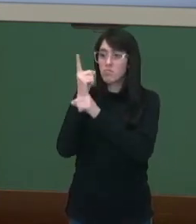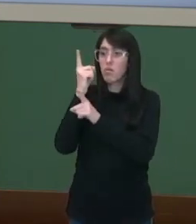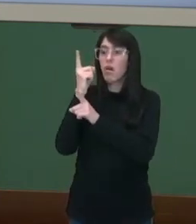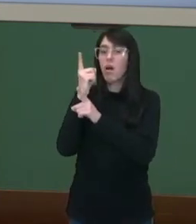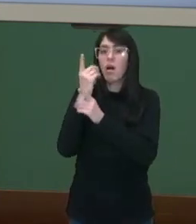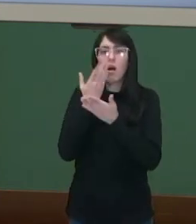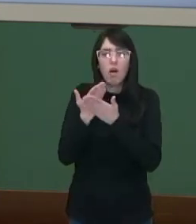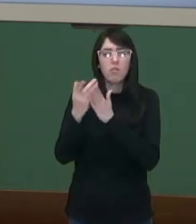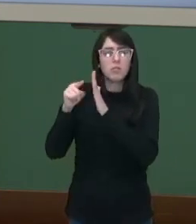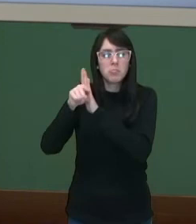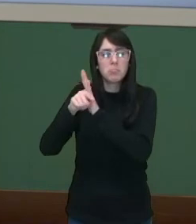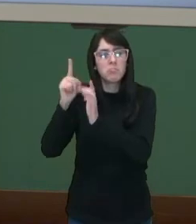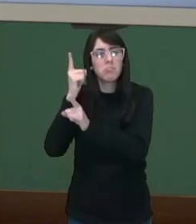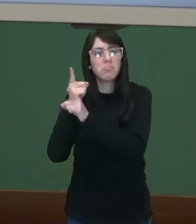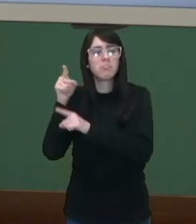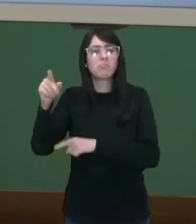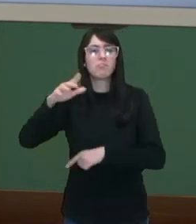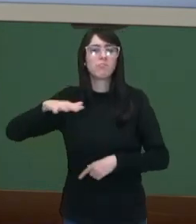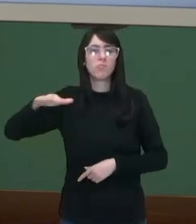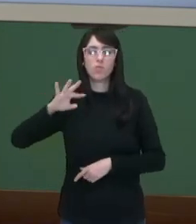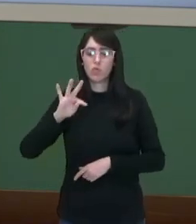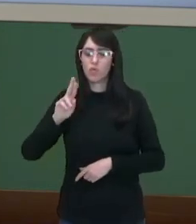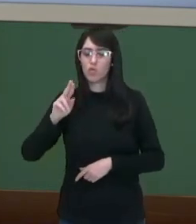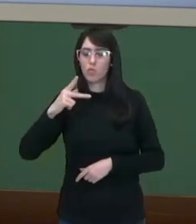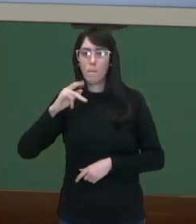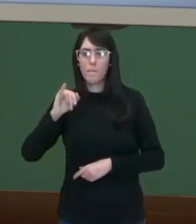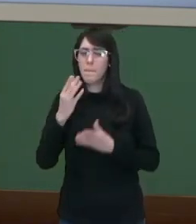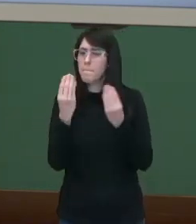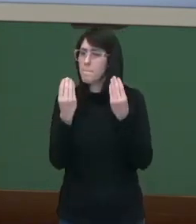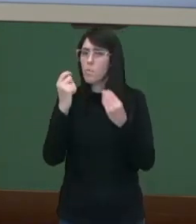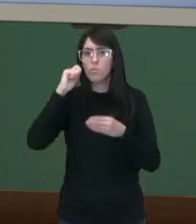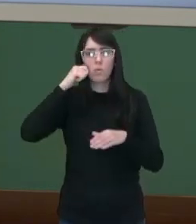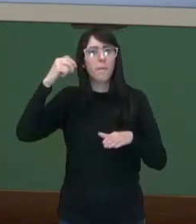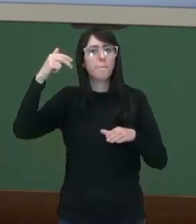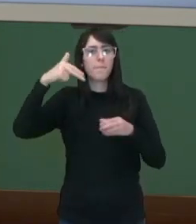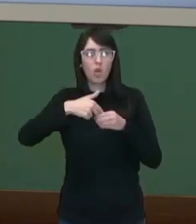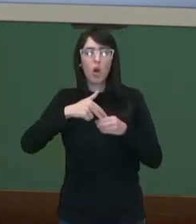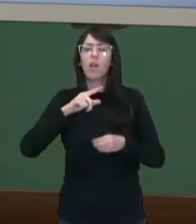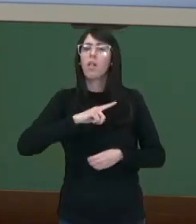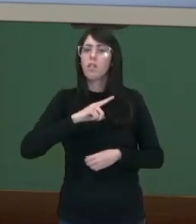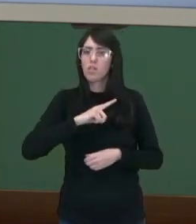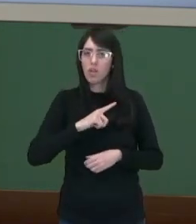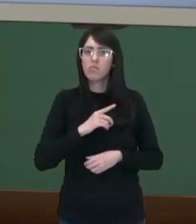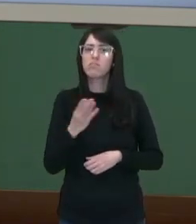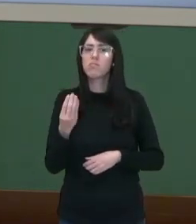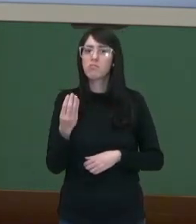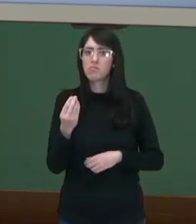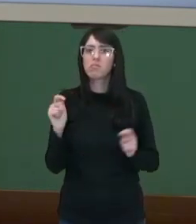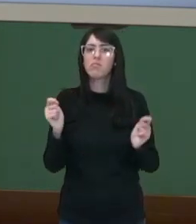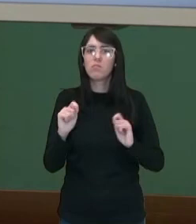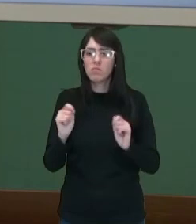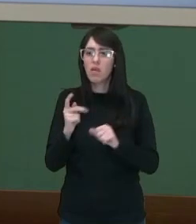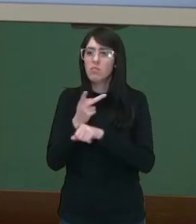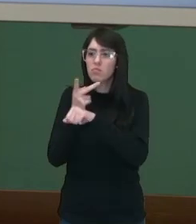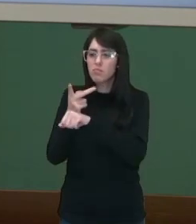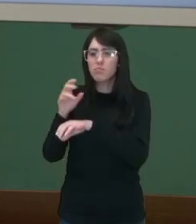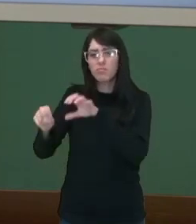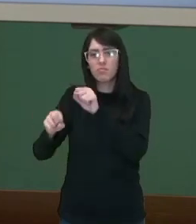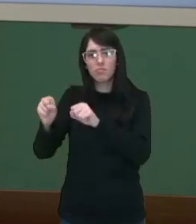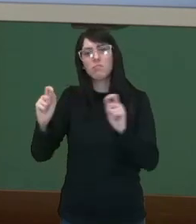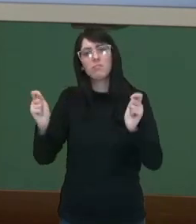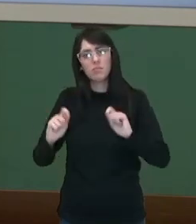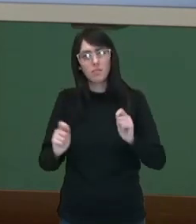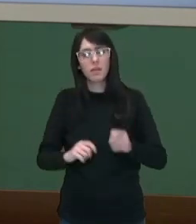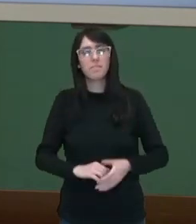estudos, o campo de Tupi, com uma quantidade muito grande de petróleo que pode ser explorada pelo Brasil.